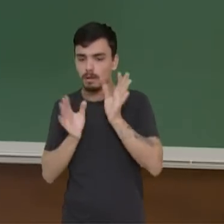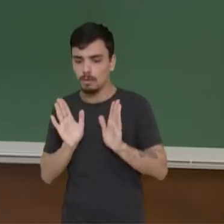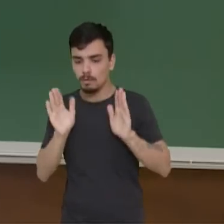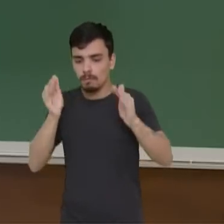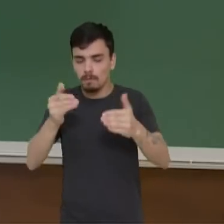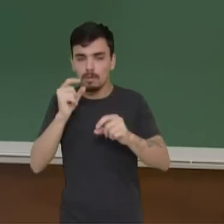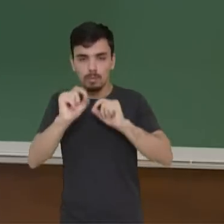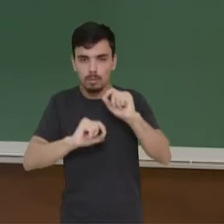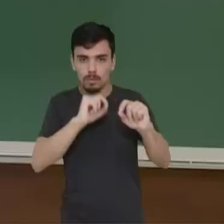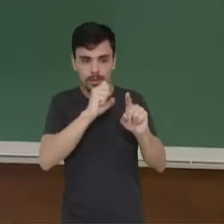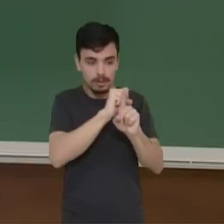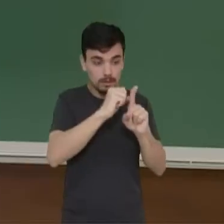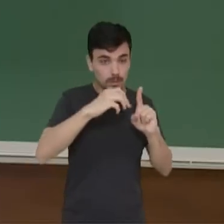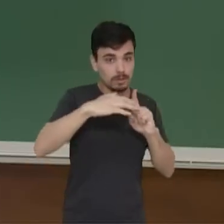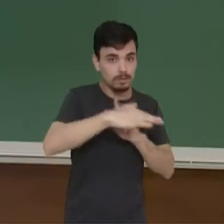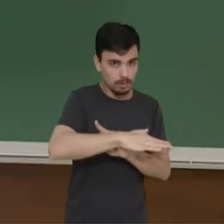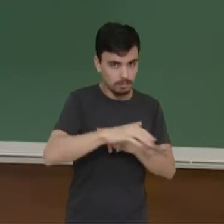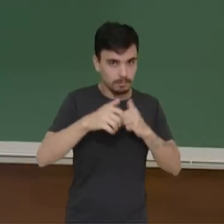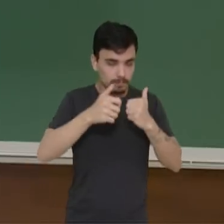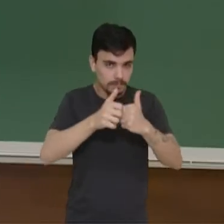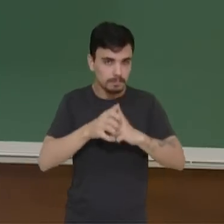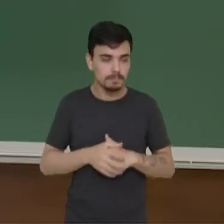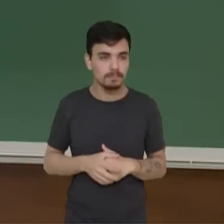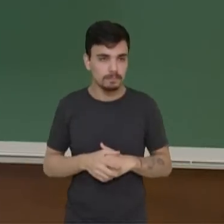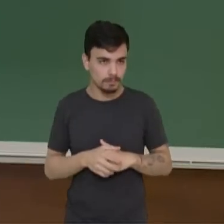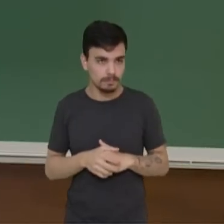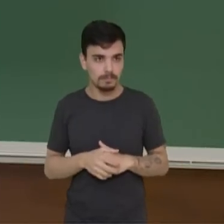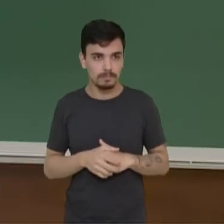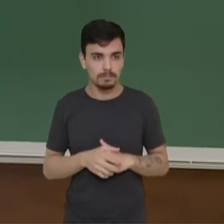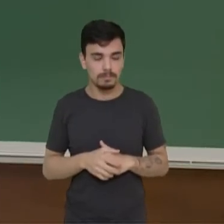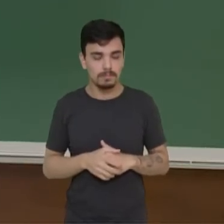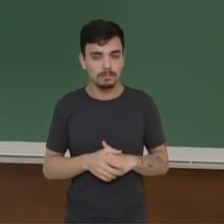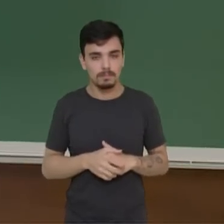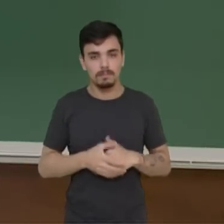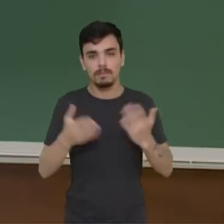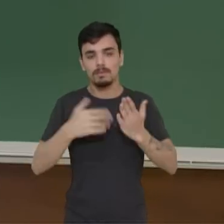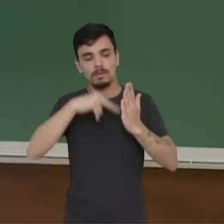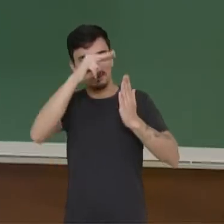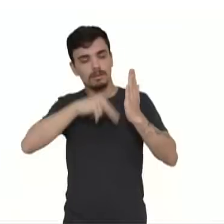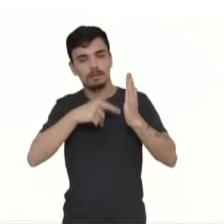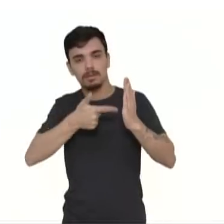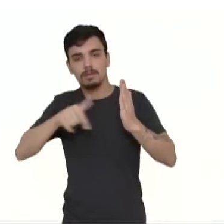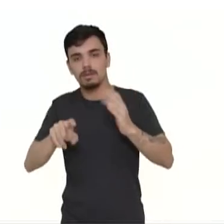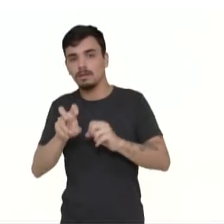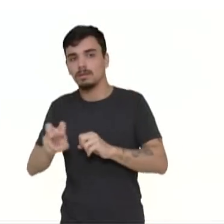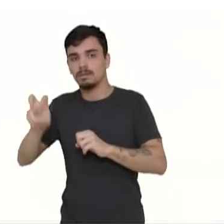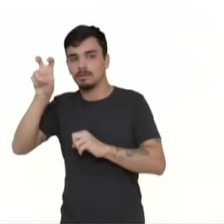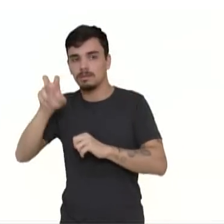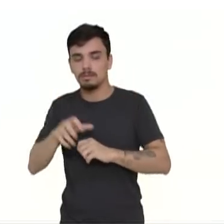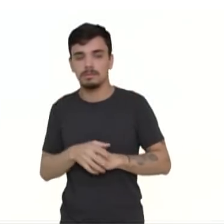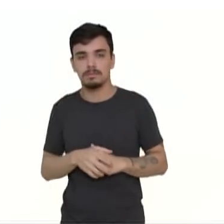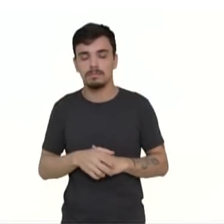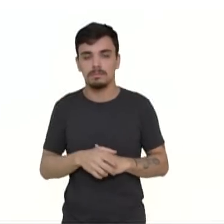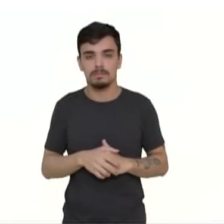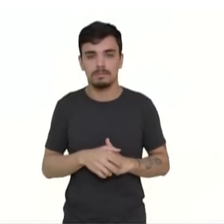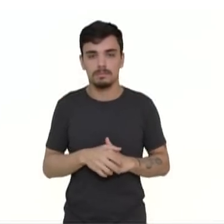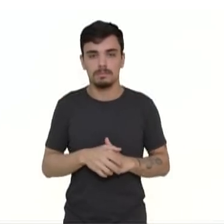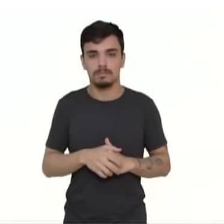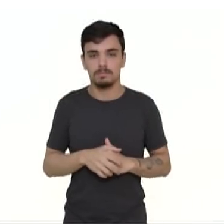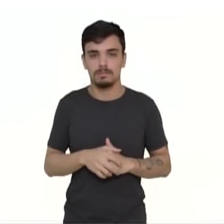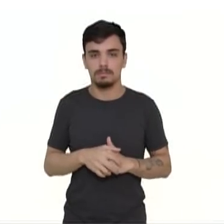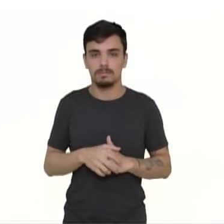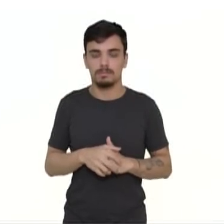na esfera social. Então parabéns para quem acertou. Certo? Vamos analisar agora a nossa quinta questão da aula de hoje. Então vamos ler